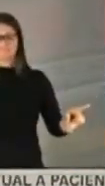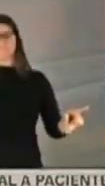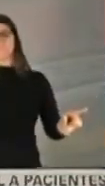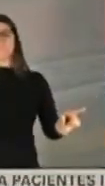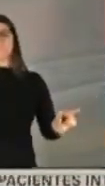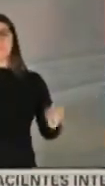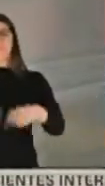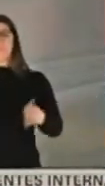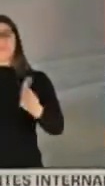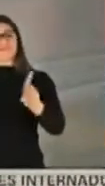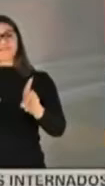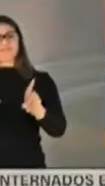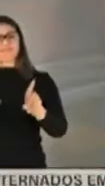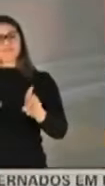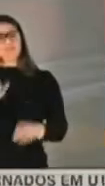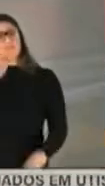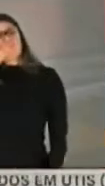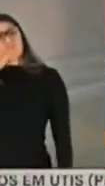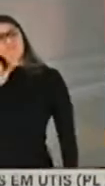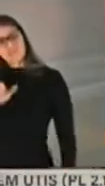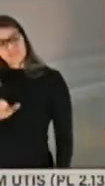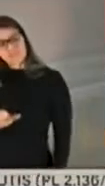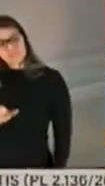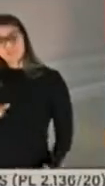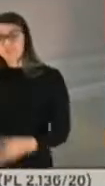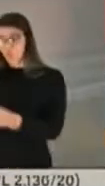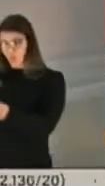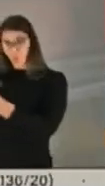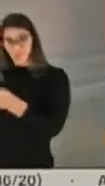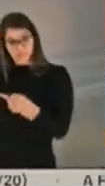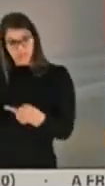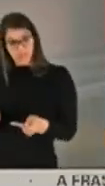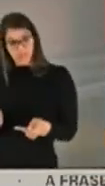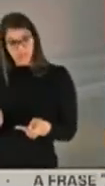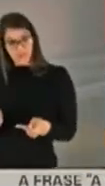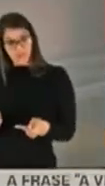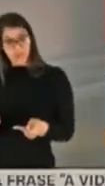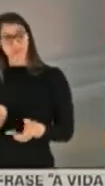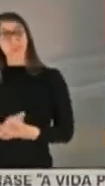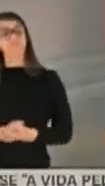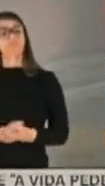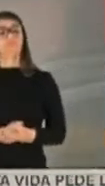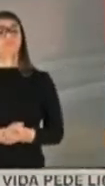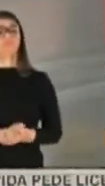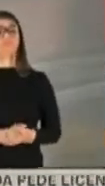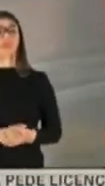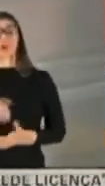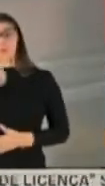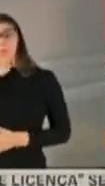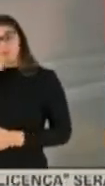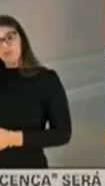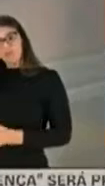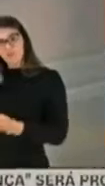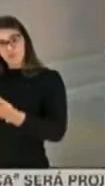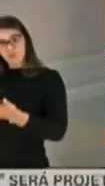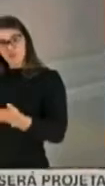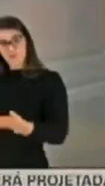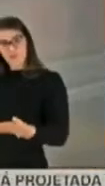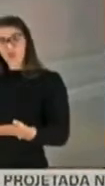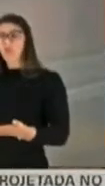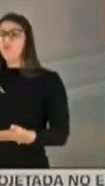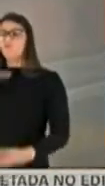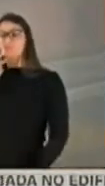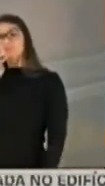E Vossa Excelência, a convite, e num jornal, Vossa Excelência